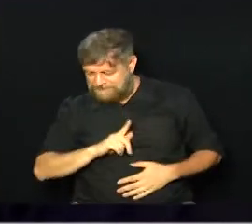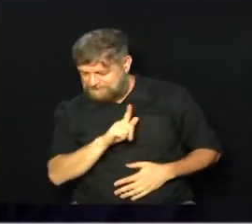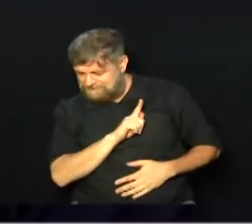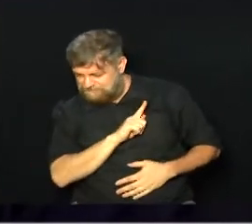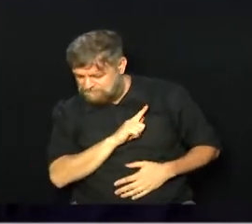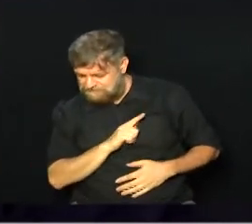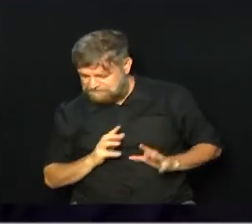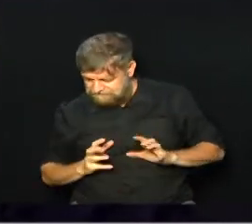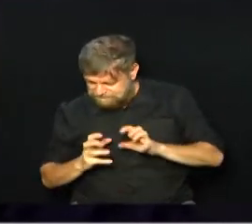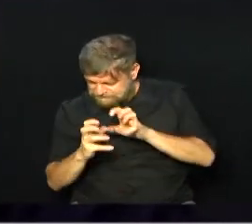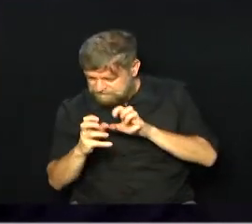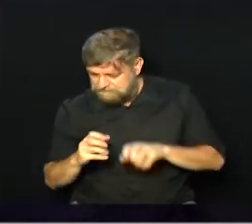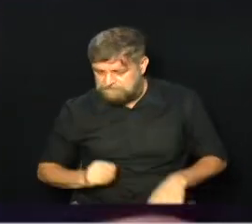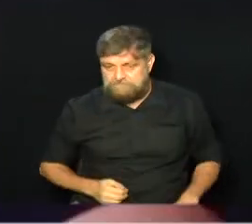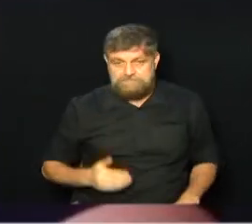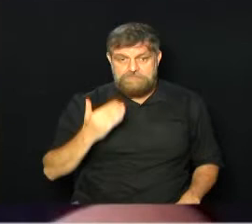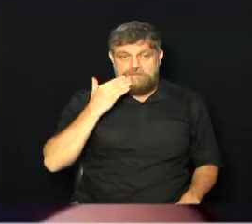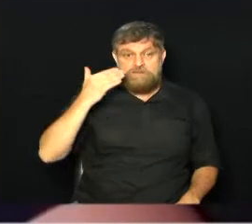E